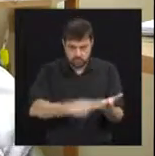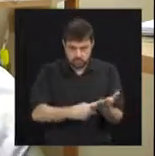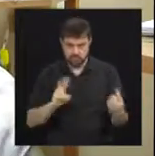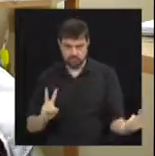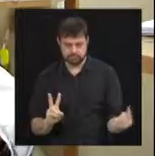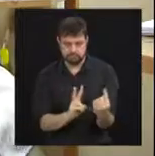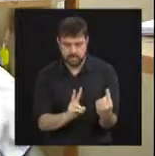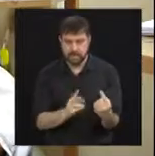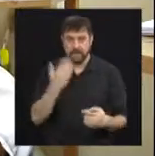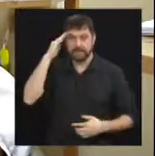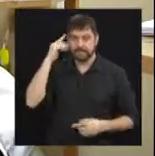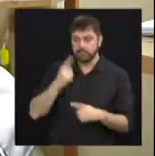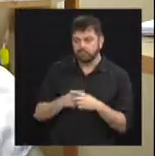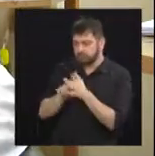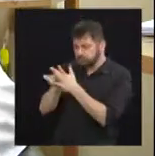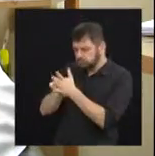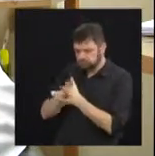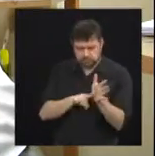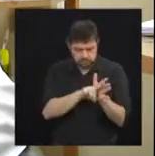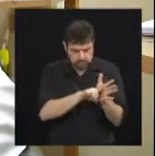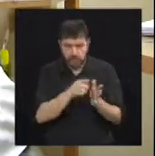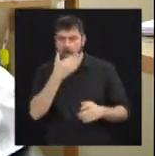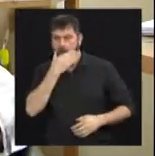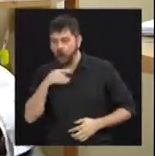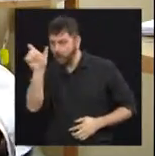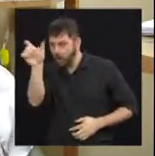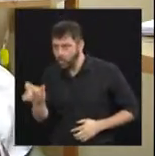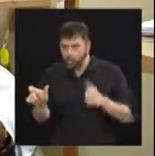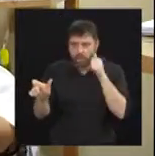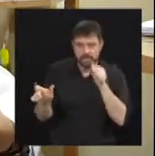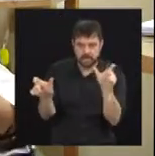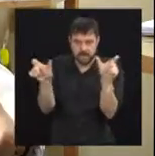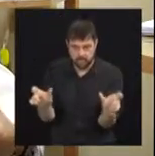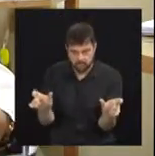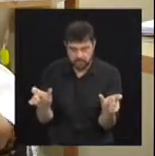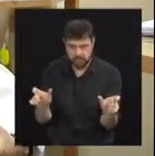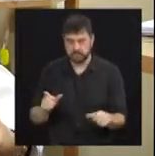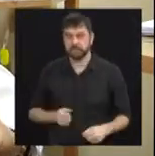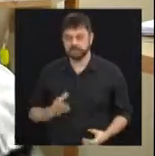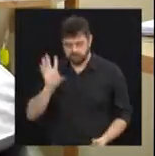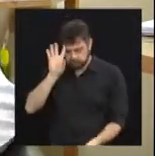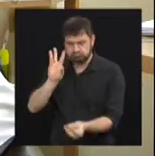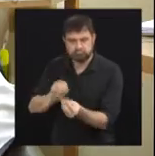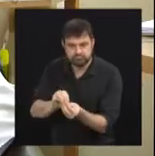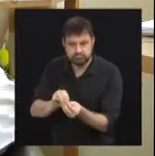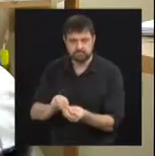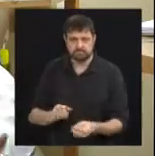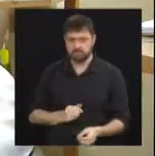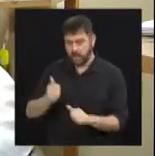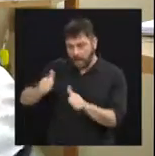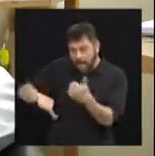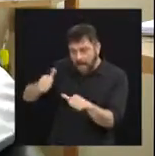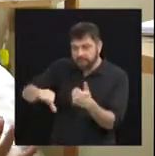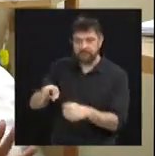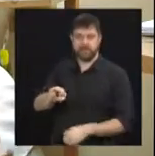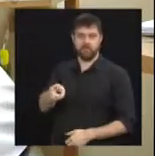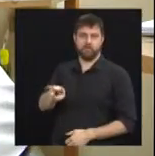importância da investigação dos dois, para que a investigação seja completa de fato. Então, uma avaliação do